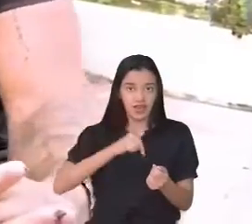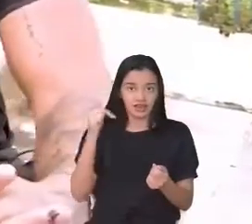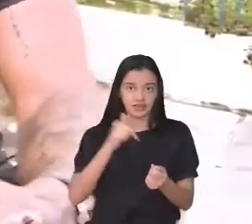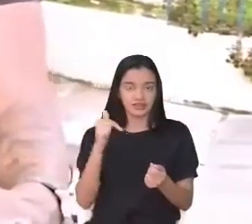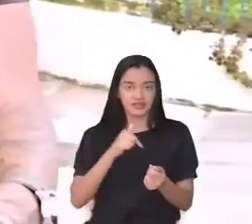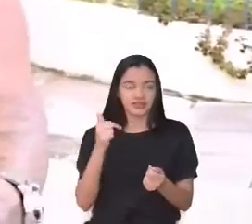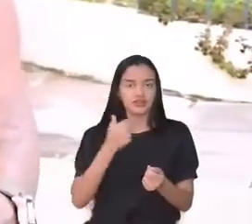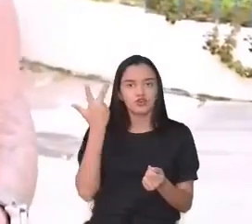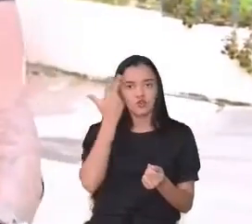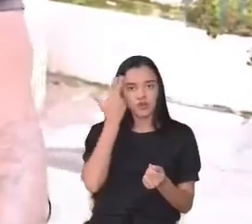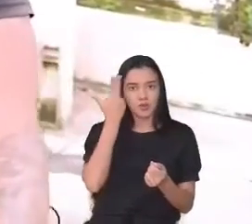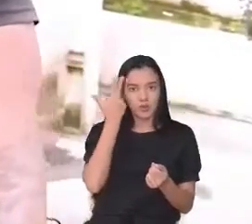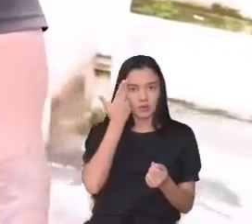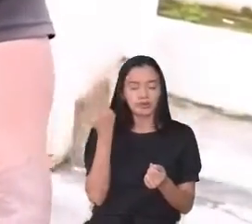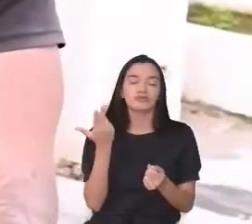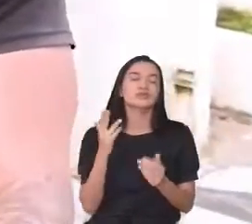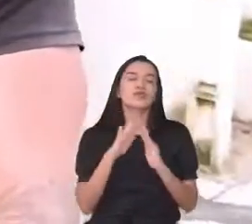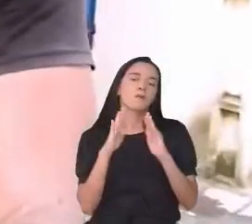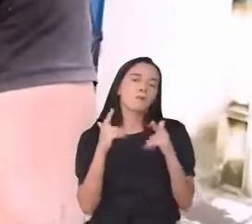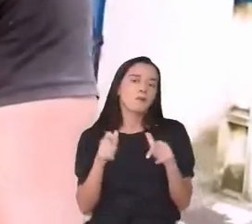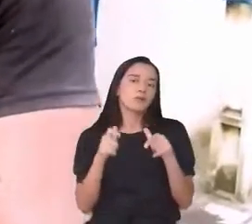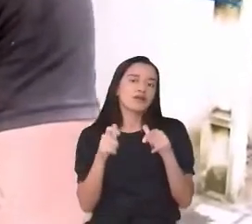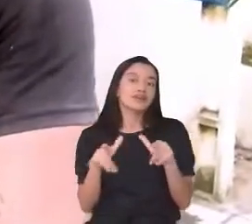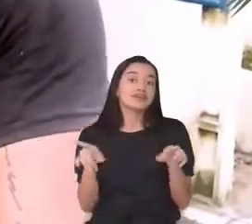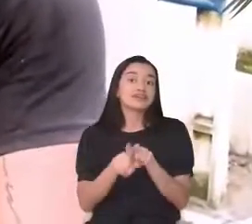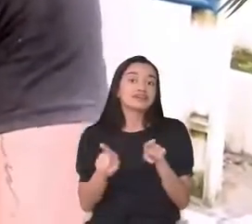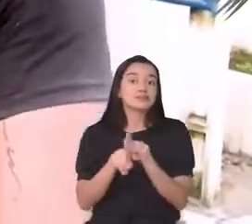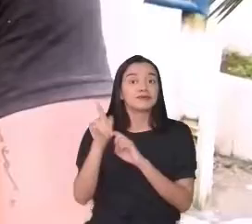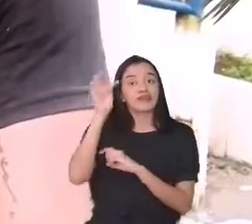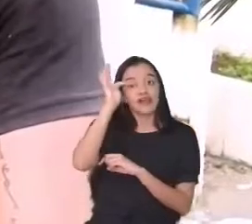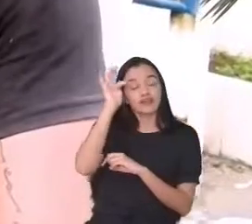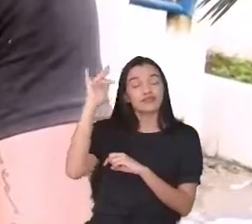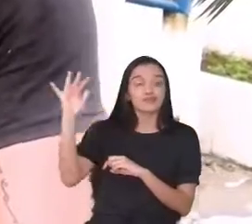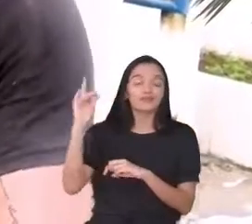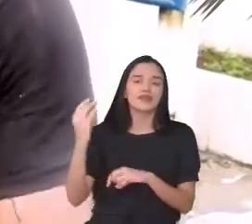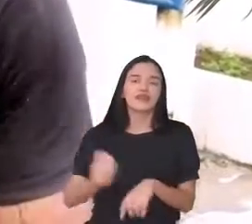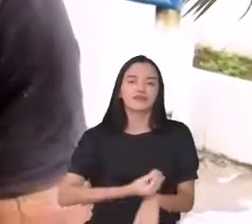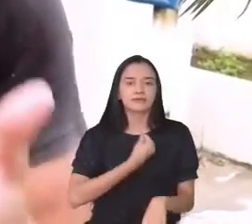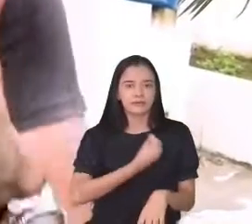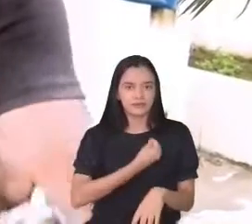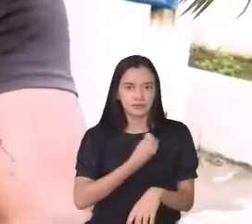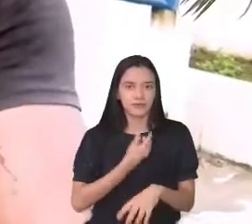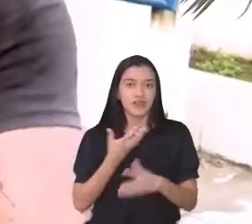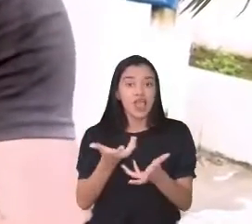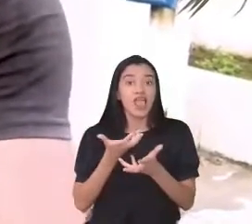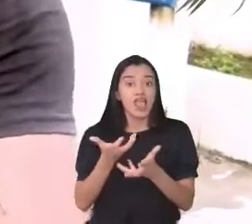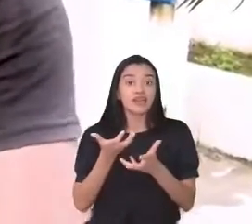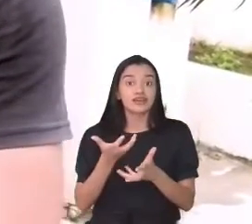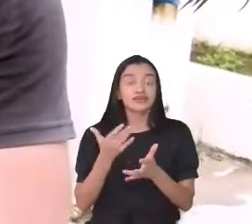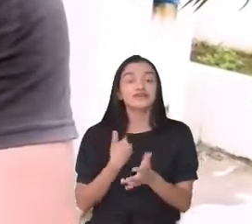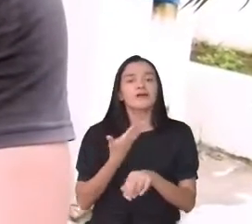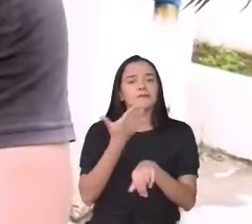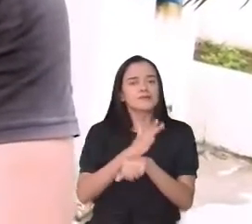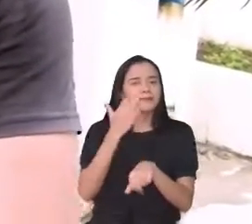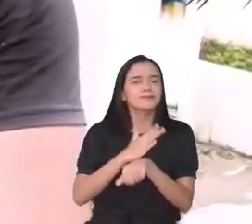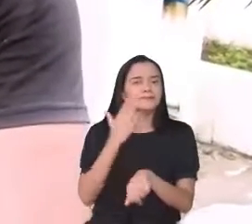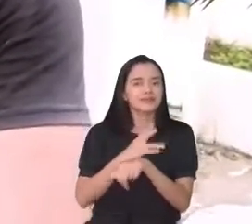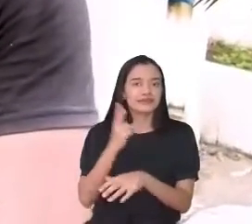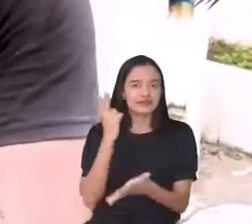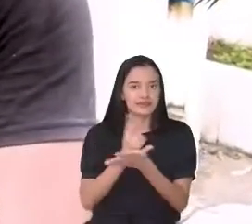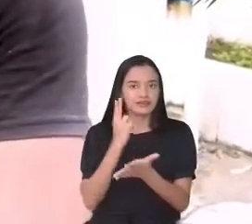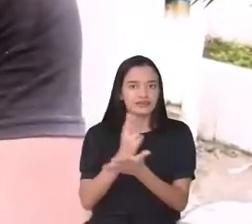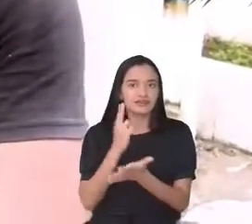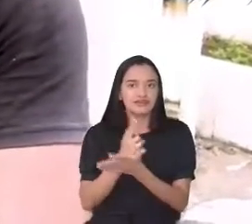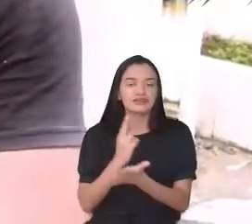que a gente habita. E, através da filosofia, eu vivo isso, tento fazer isso na minha prática constante.